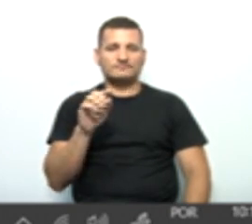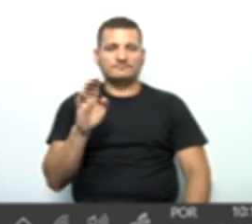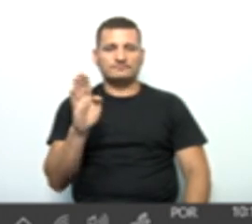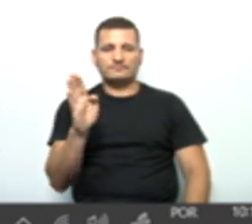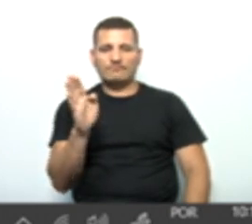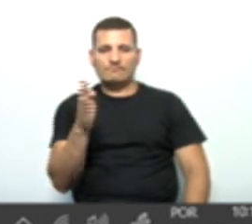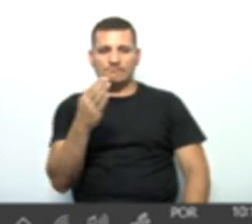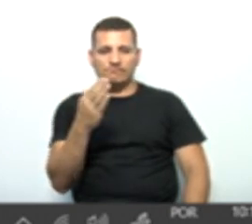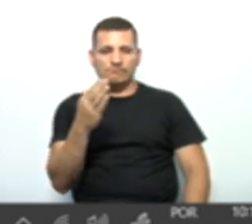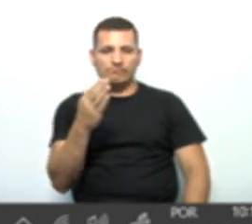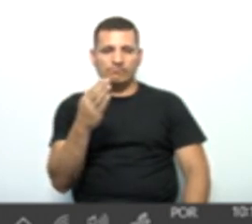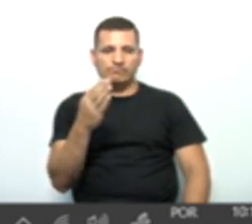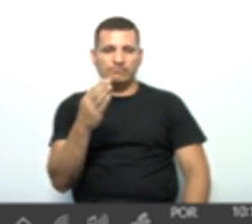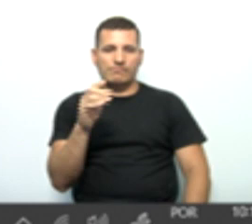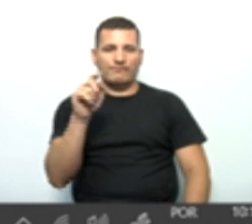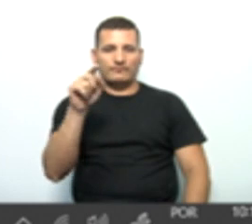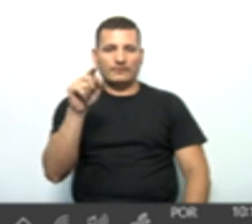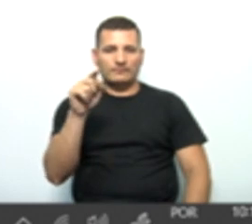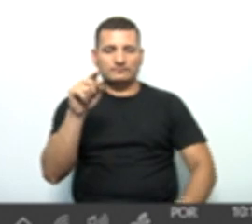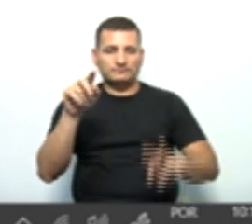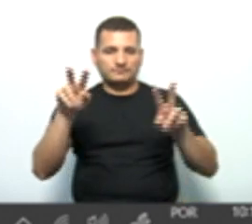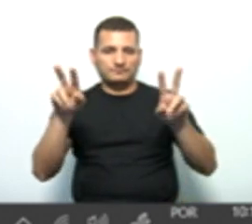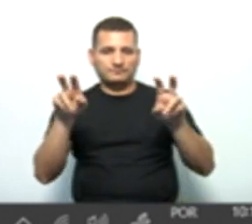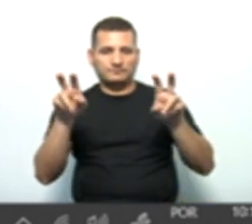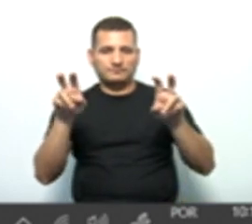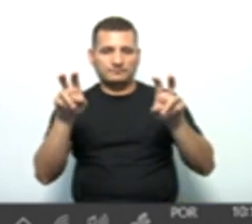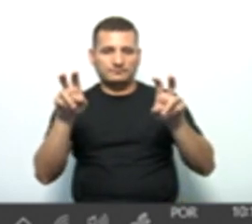espaço, aspas,